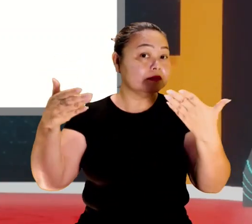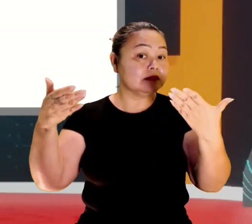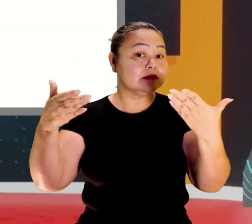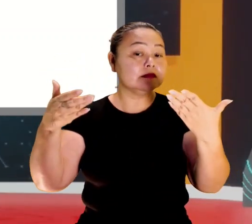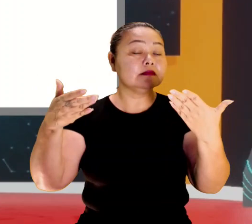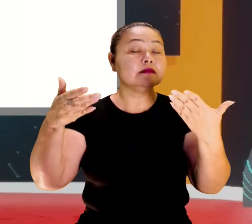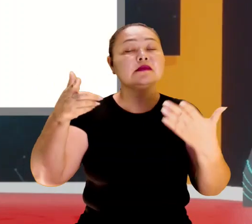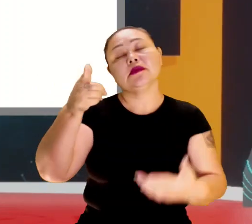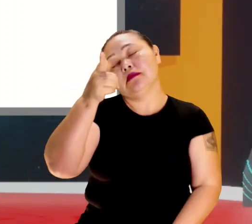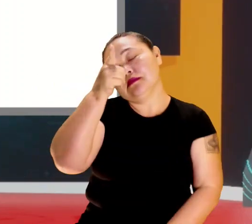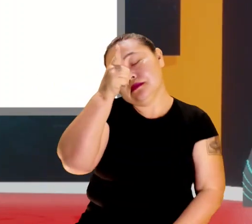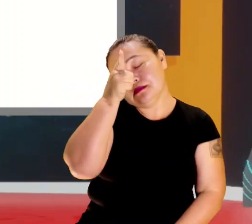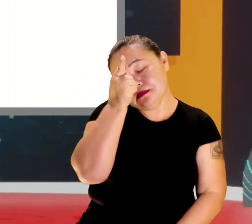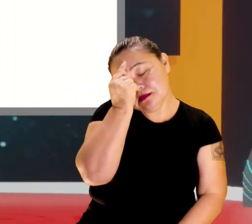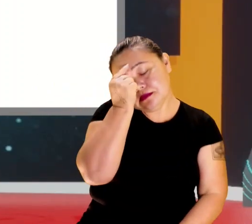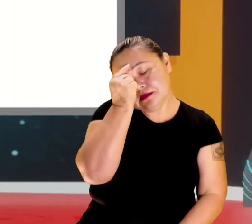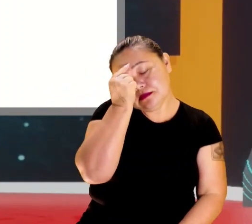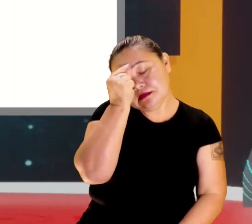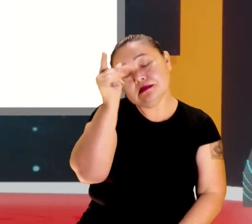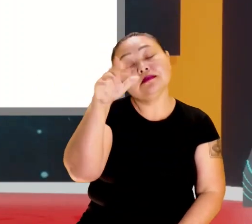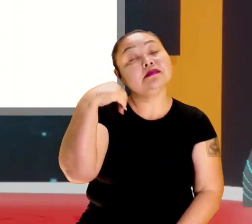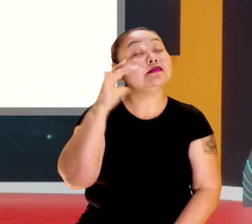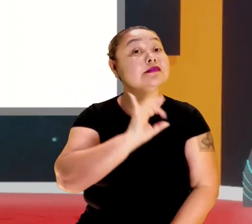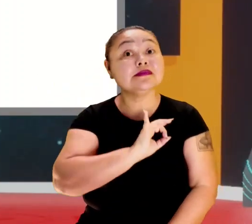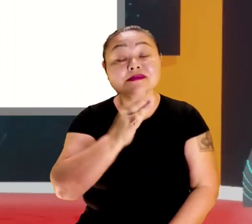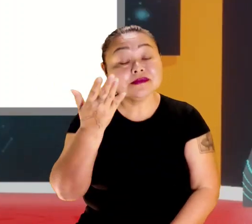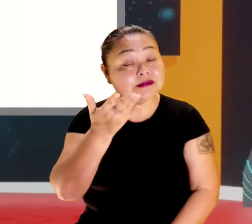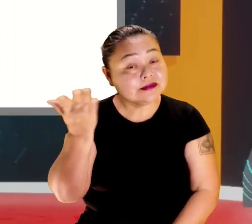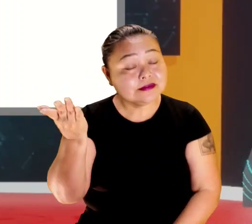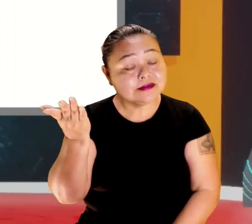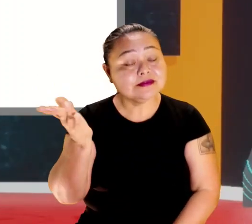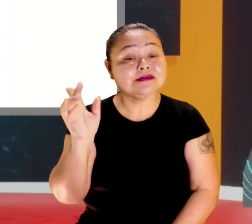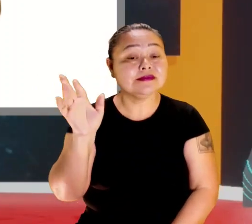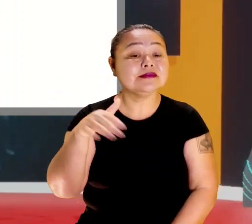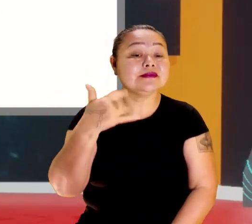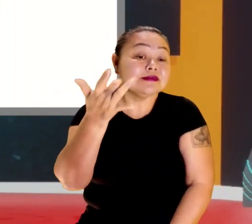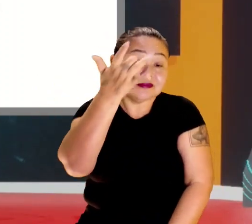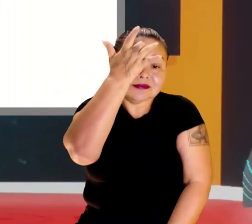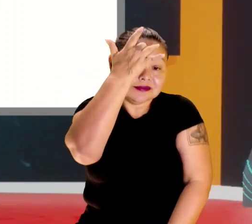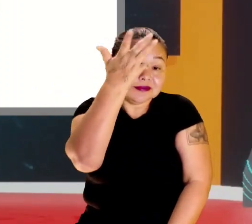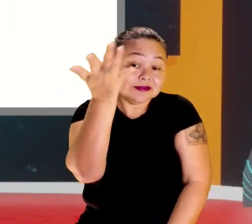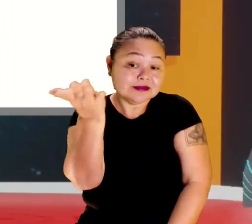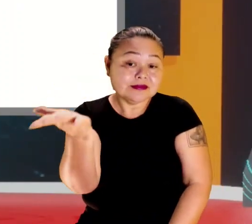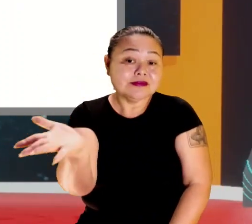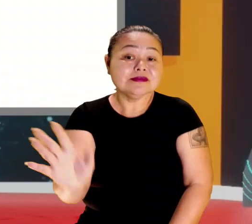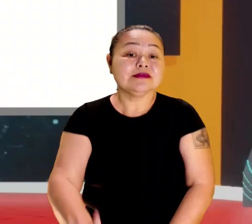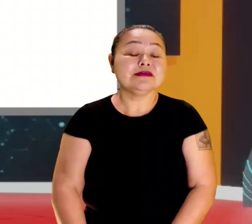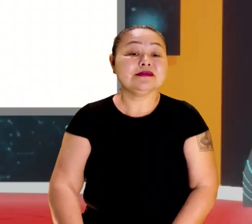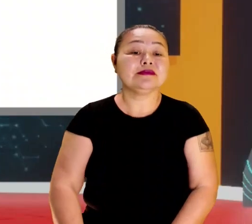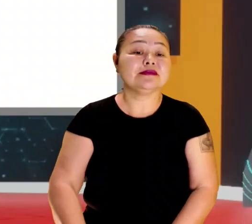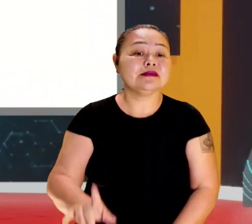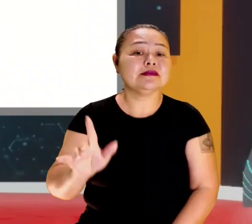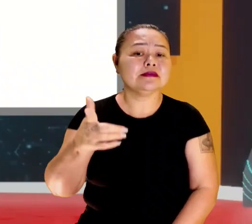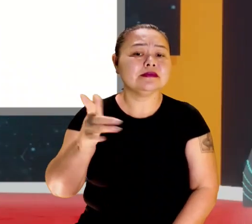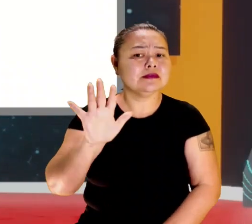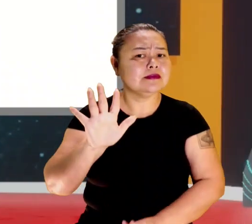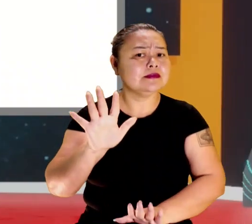ó. Ufa, era só isso. Né? Ficou mais fácil do que eu muito bom. pensava, né? Mas,